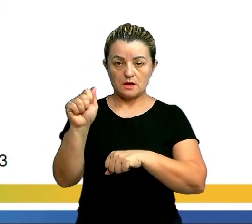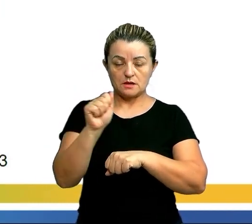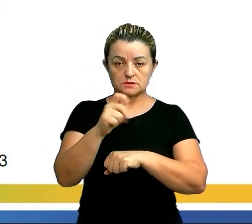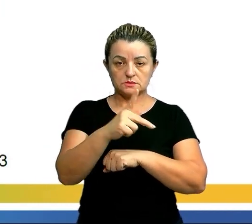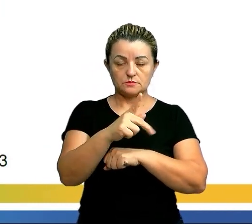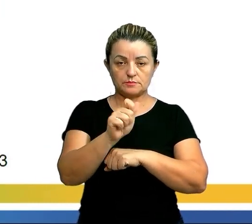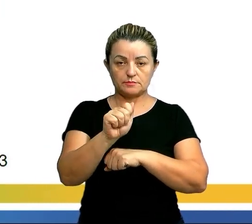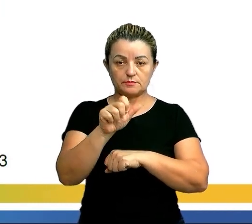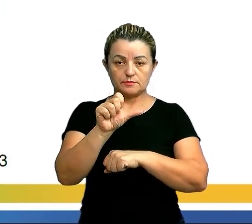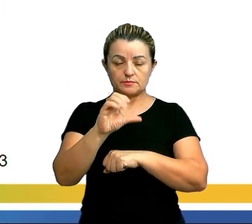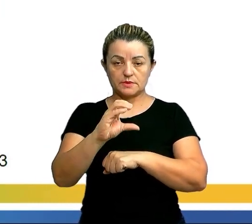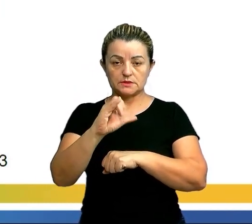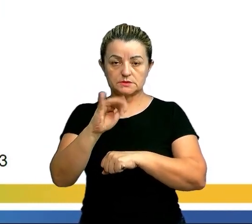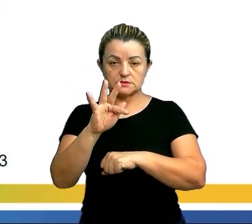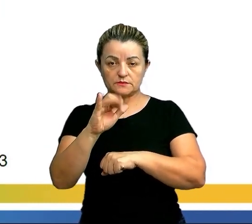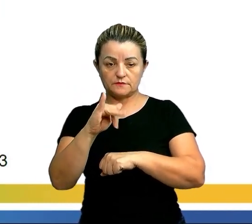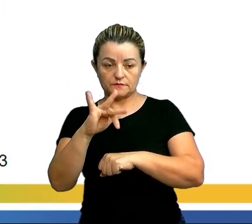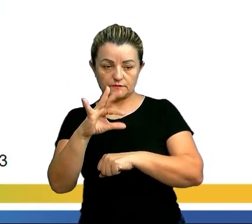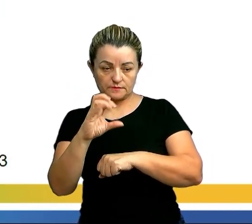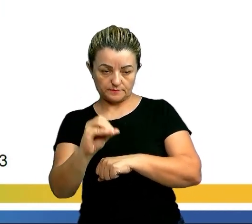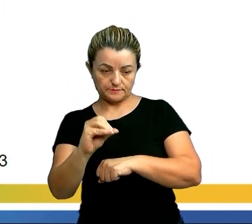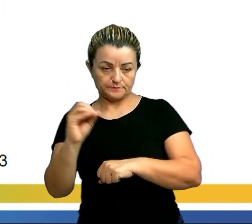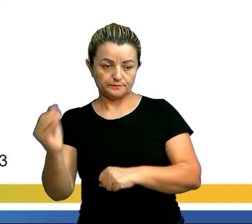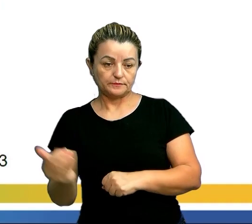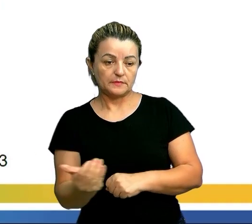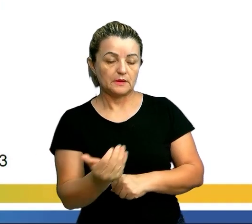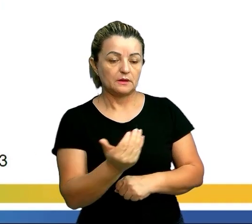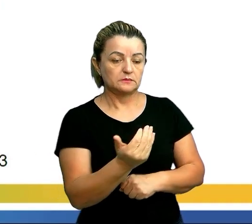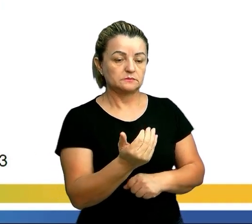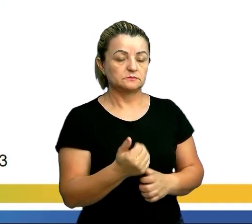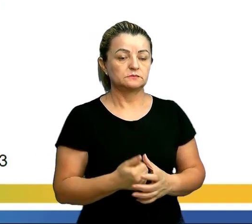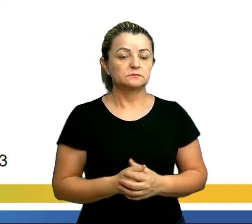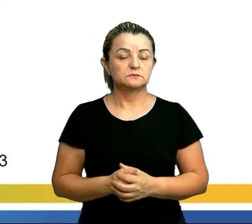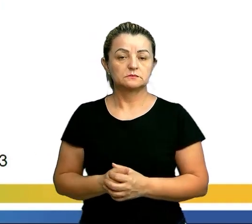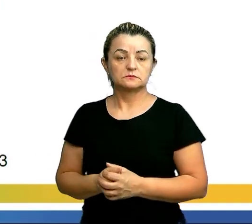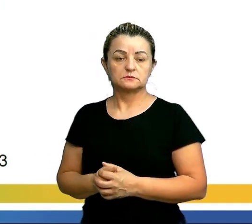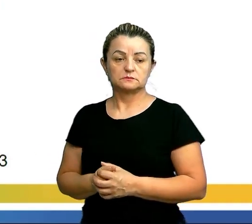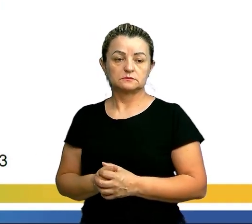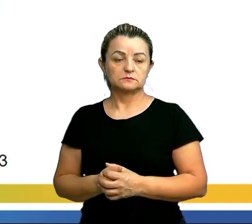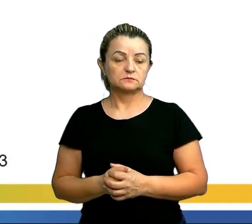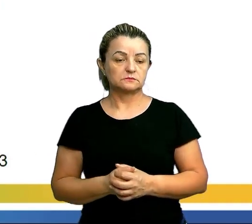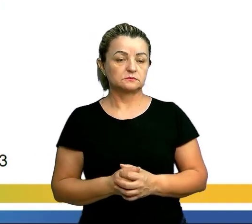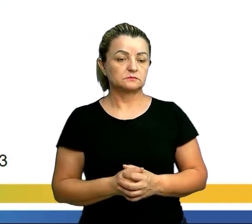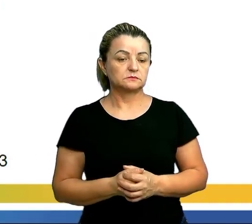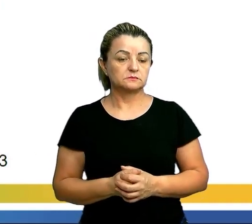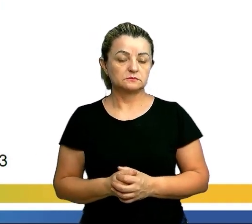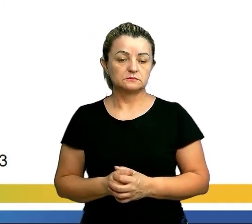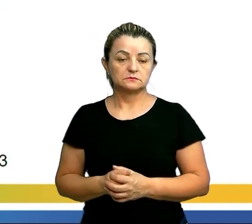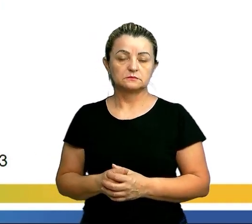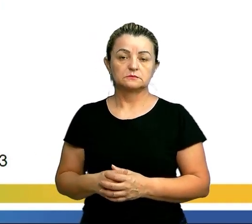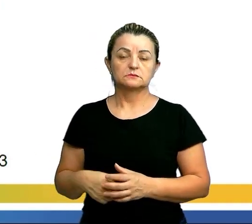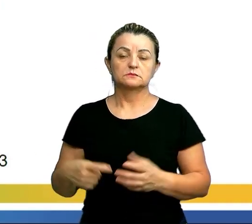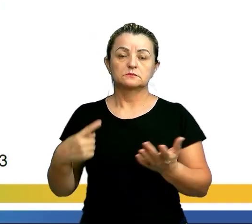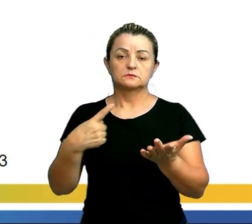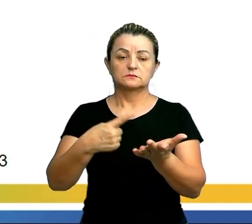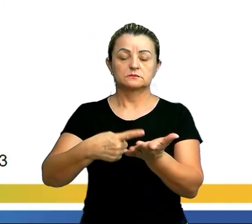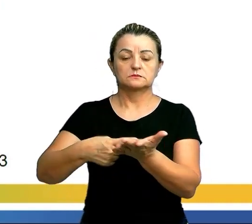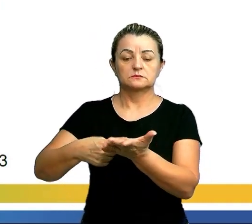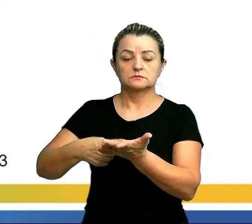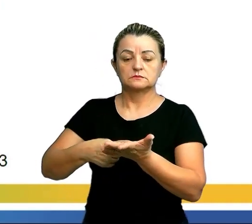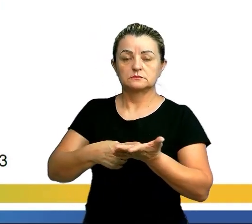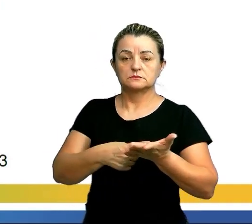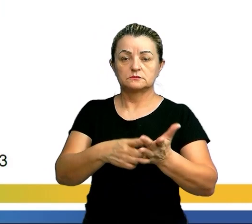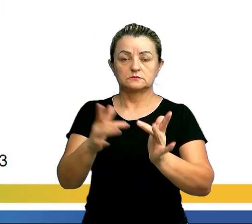né? Asia-Pacific Economic Combination, né? Que são a combinação dos países